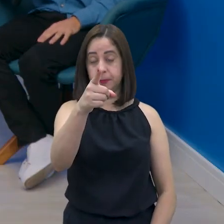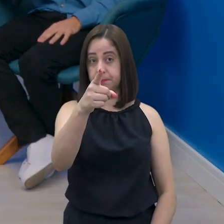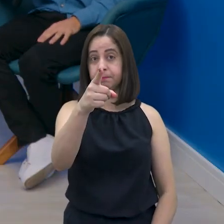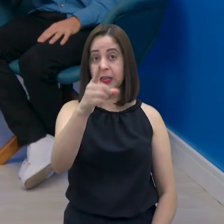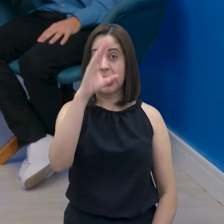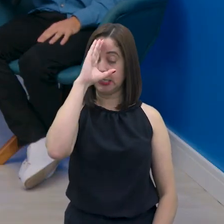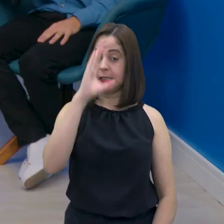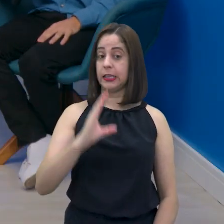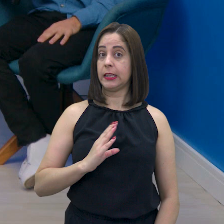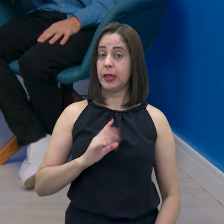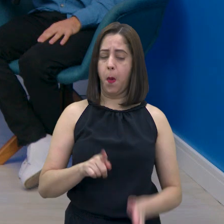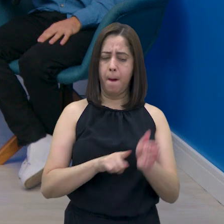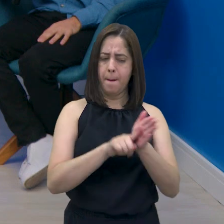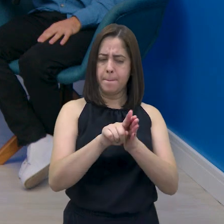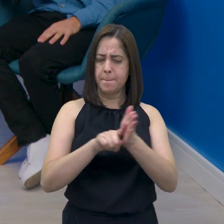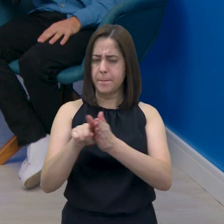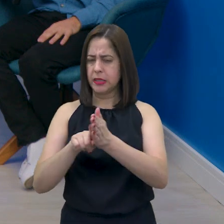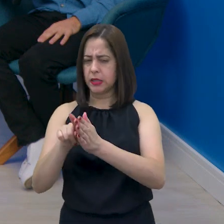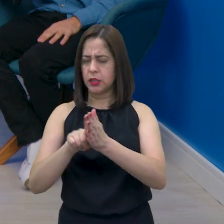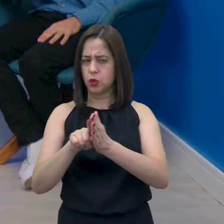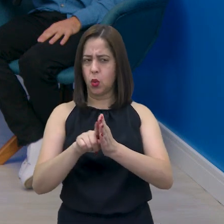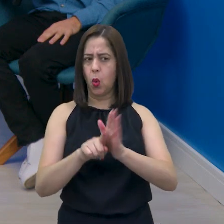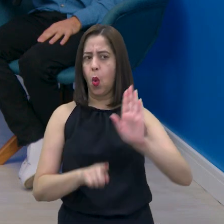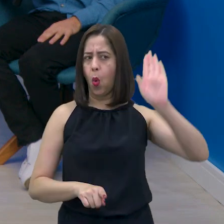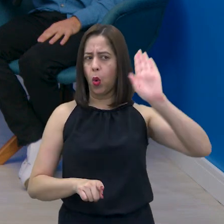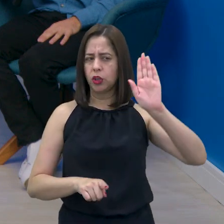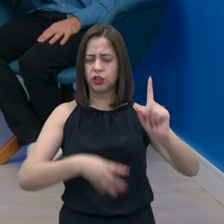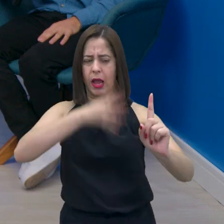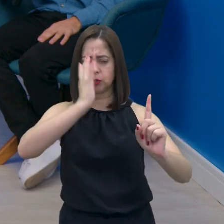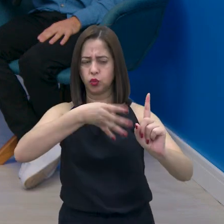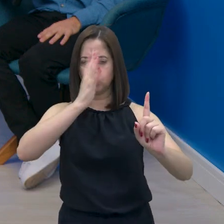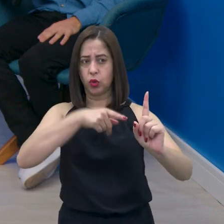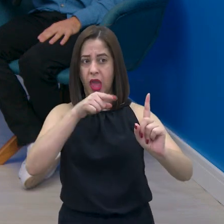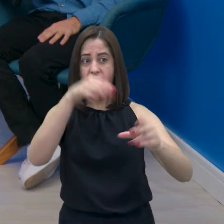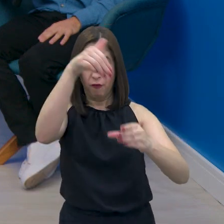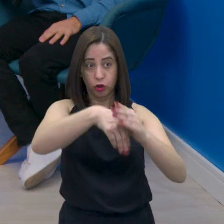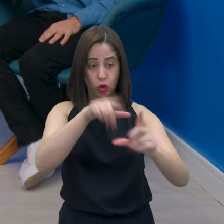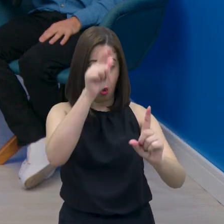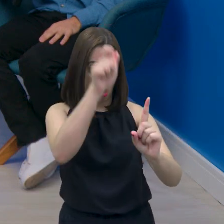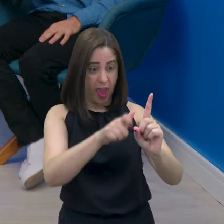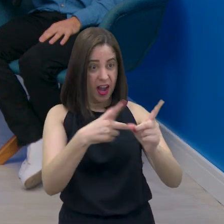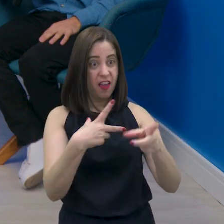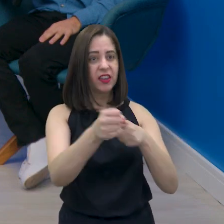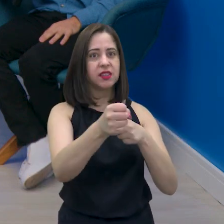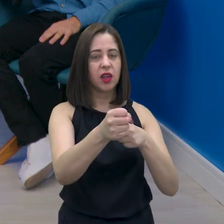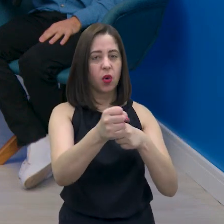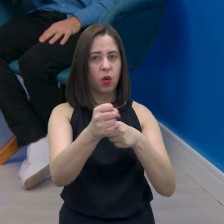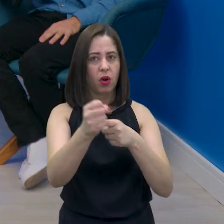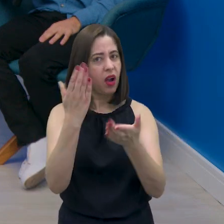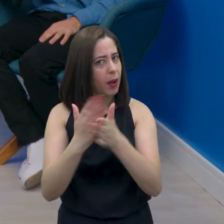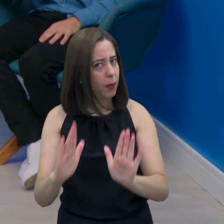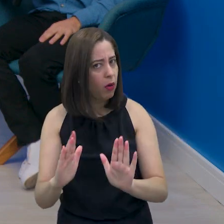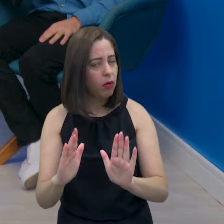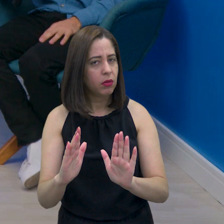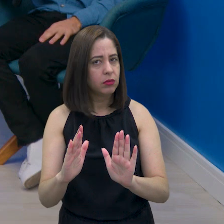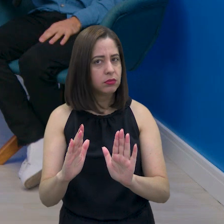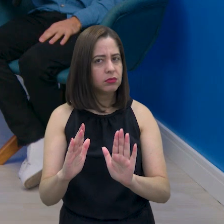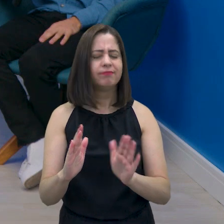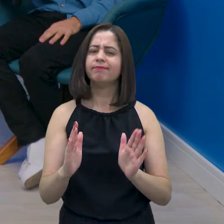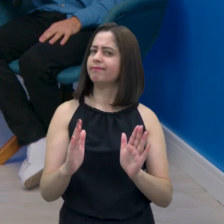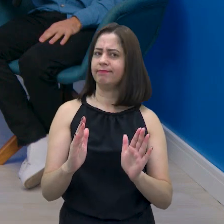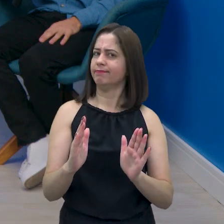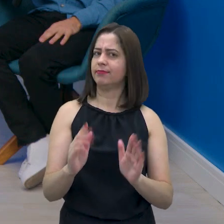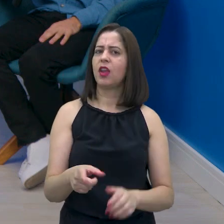e eleitor pesquisou e conheceu o seu candidato. Você votou e ele foi eleito. E agora, acabou? O que você pode fazer